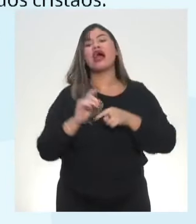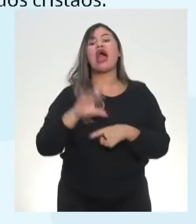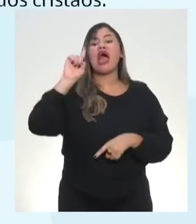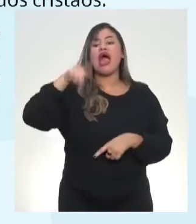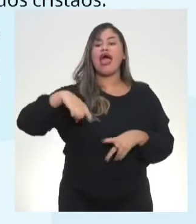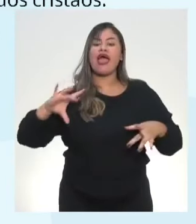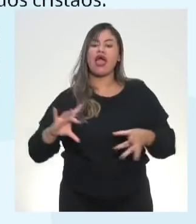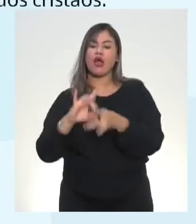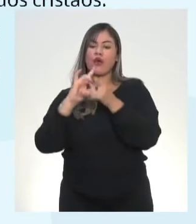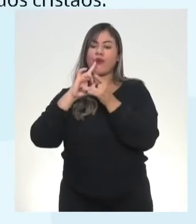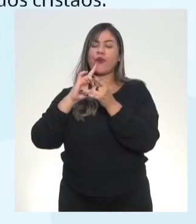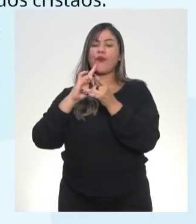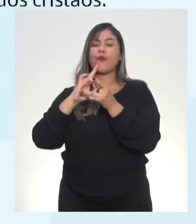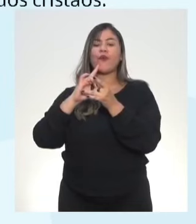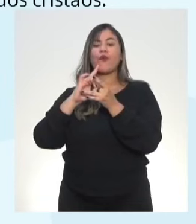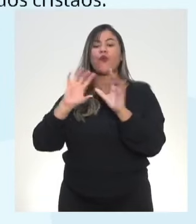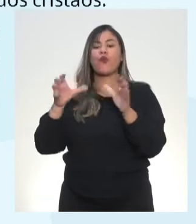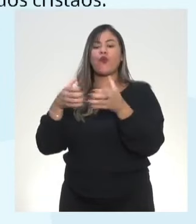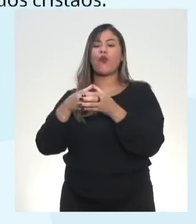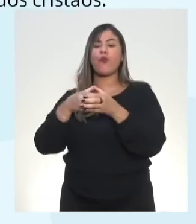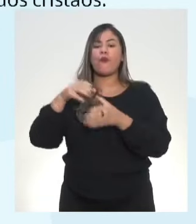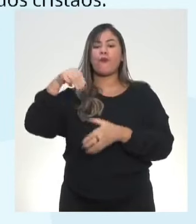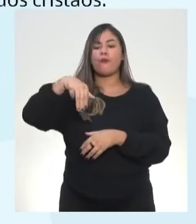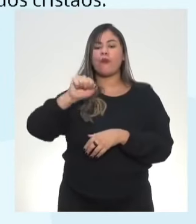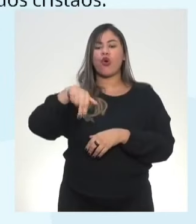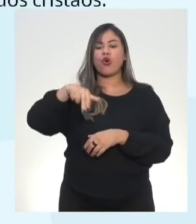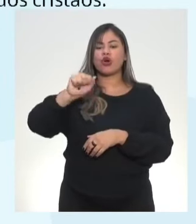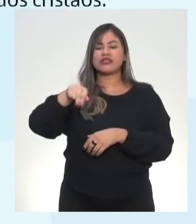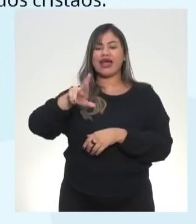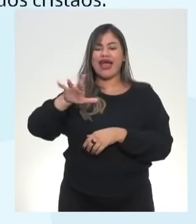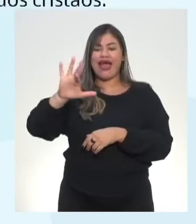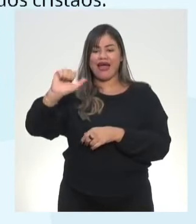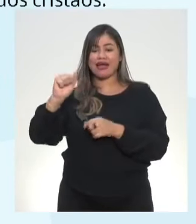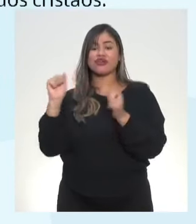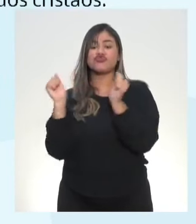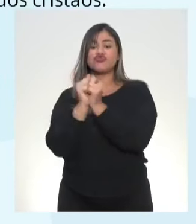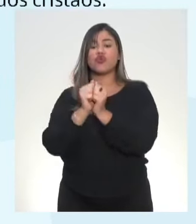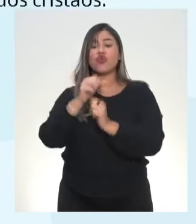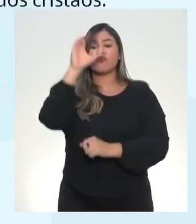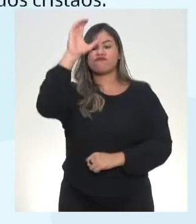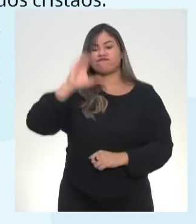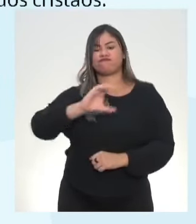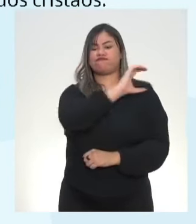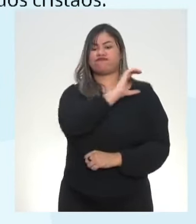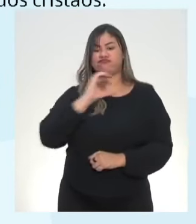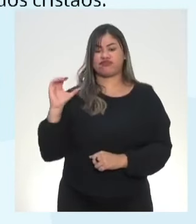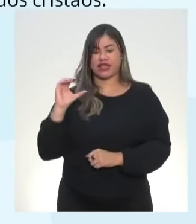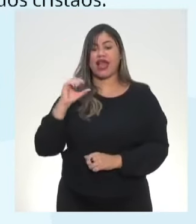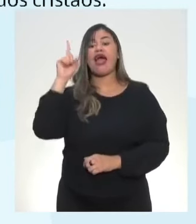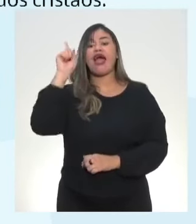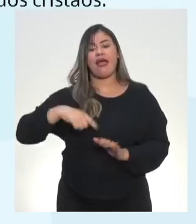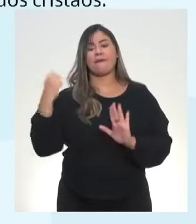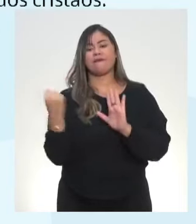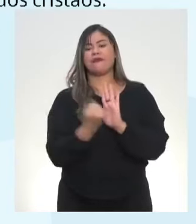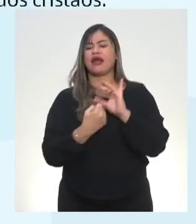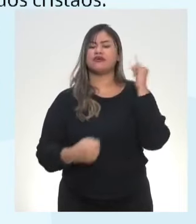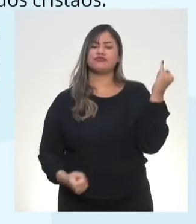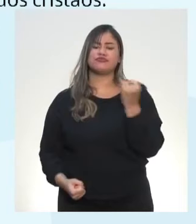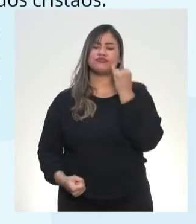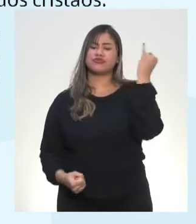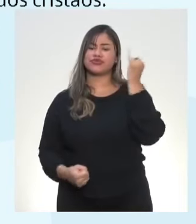aliança desses monarcas com a Igreja Católica. Essa também é uma marca muito importante